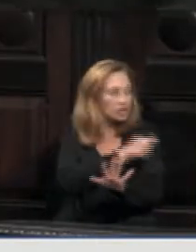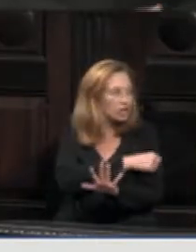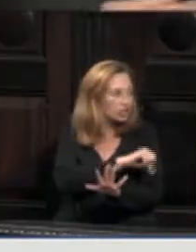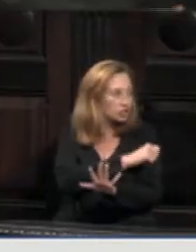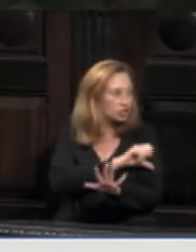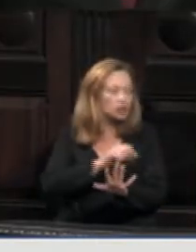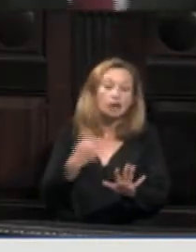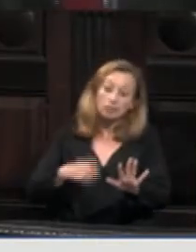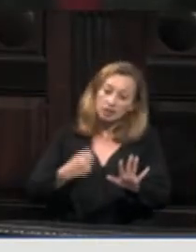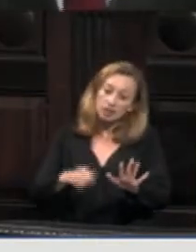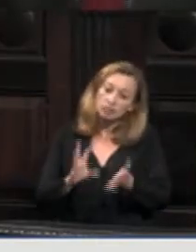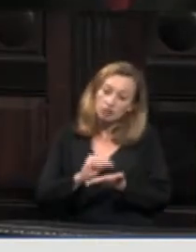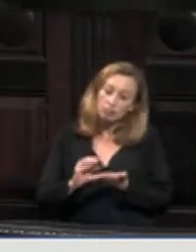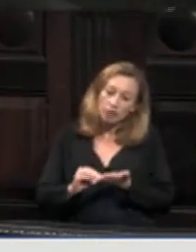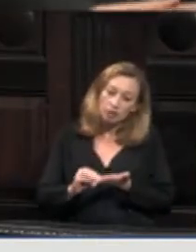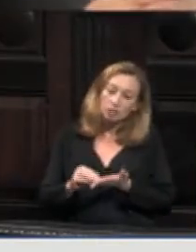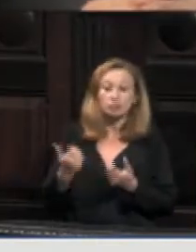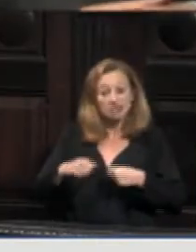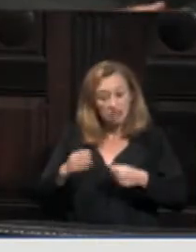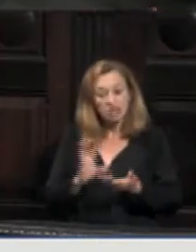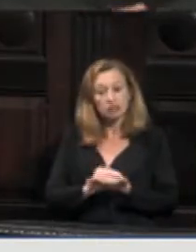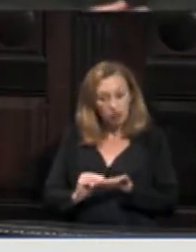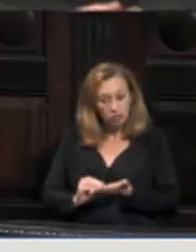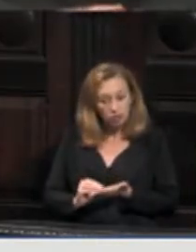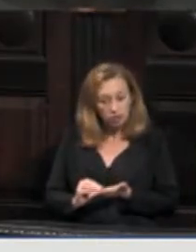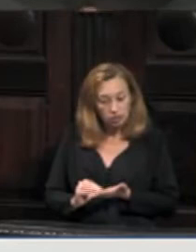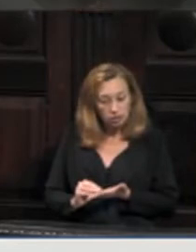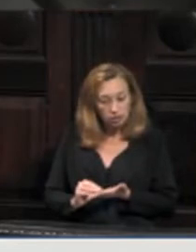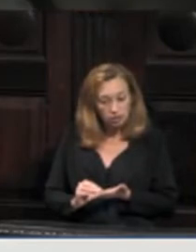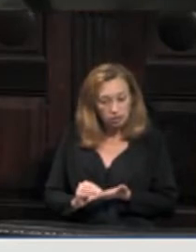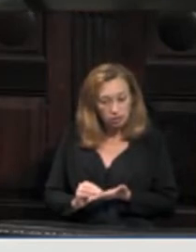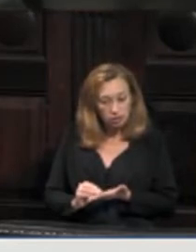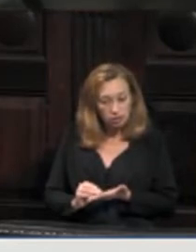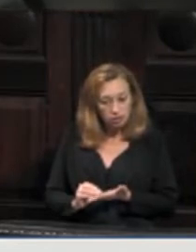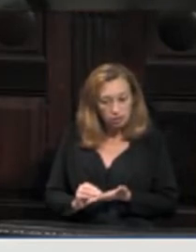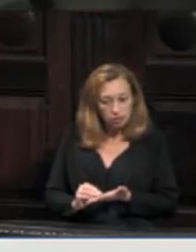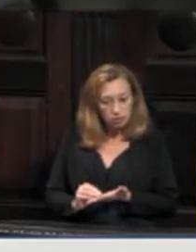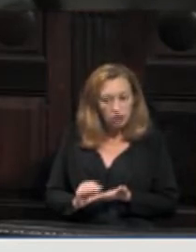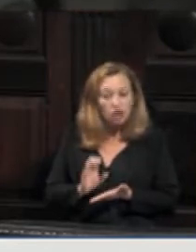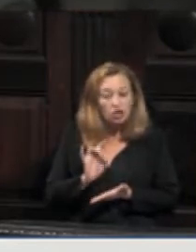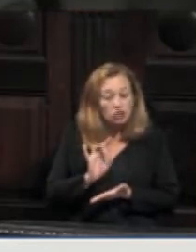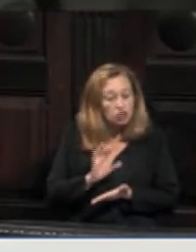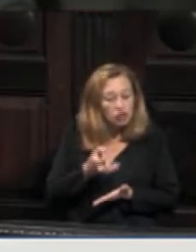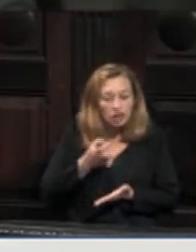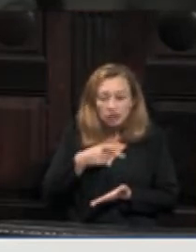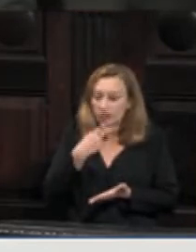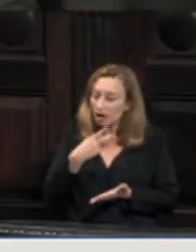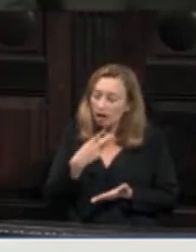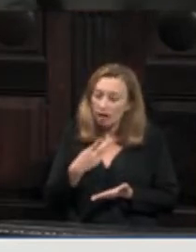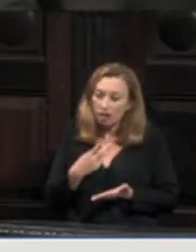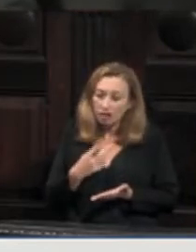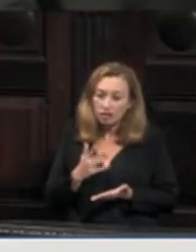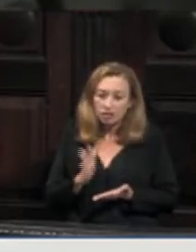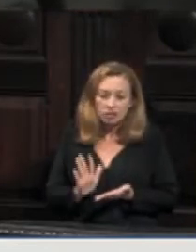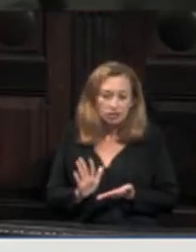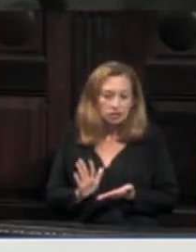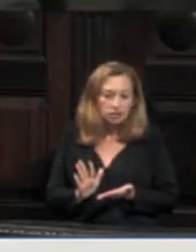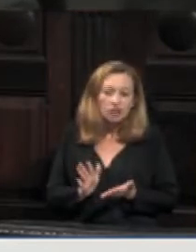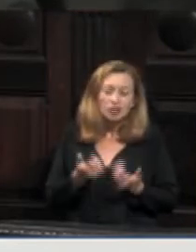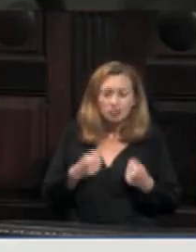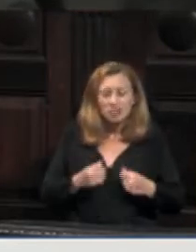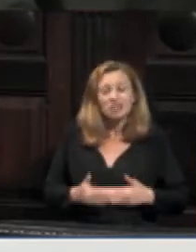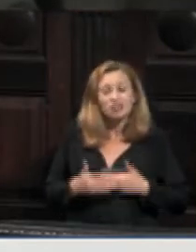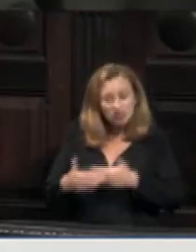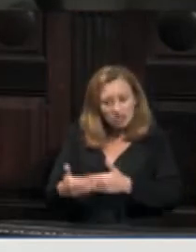enfrentar uma pauta. Vossa Excelência vai precisar de quórum. Presidente. Porque vai ter votação nominal, pelo que eu estou vendo. Não, com todo respeito. Deixa a gente avançar na